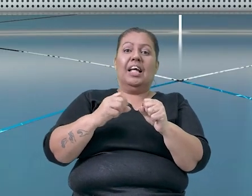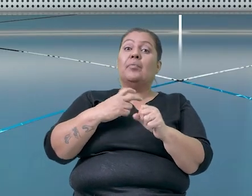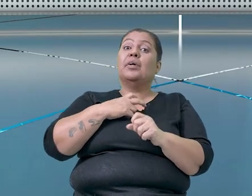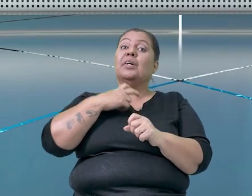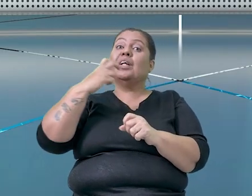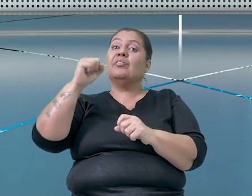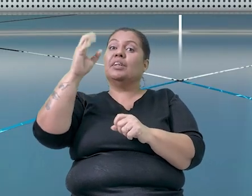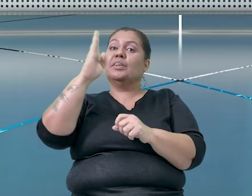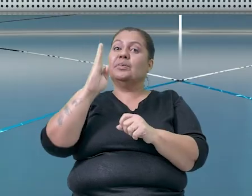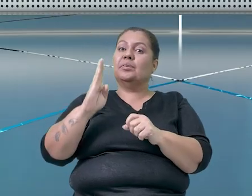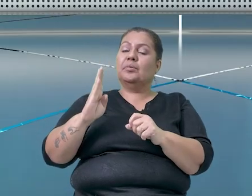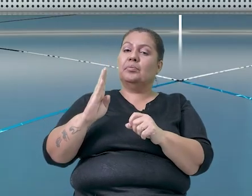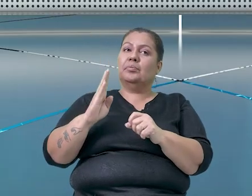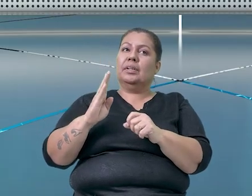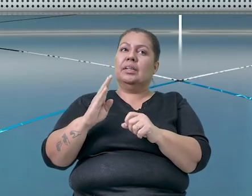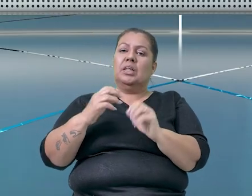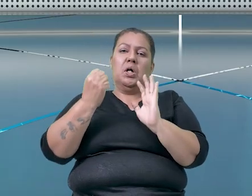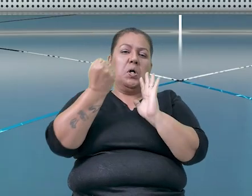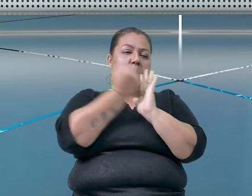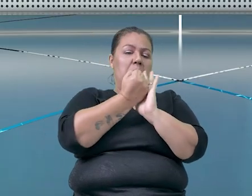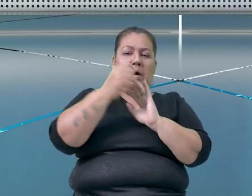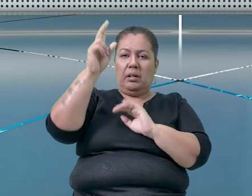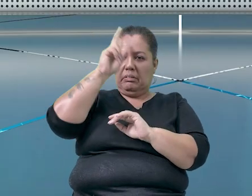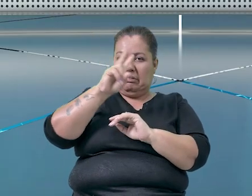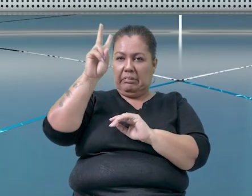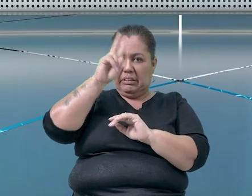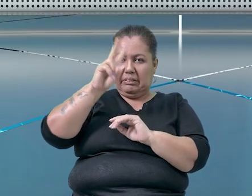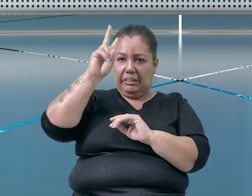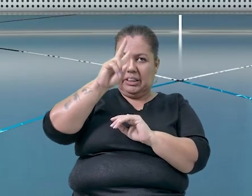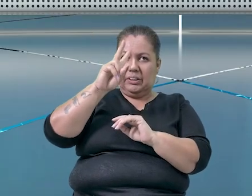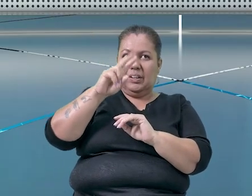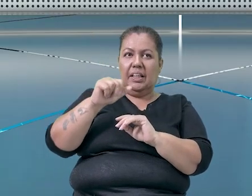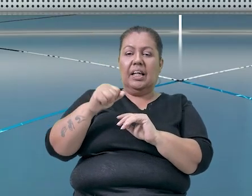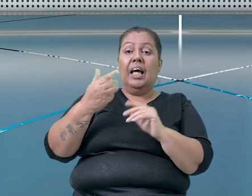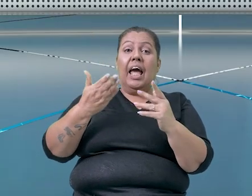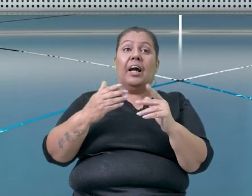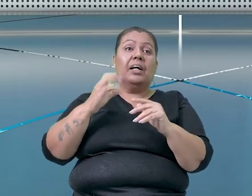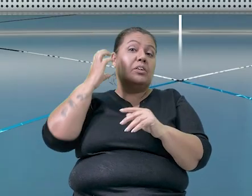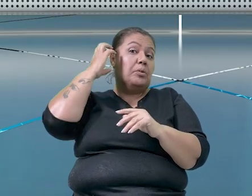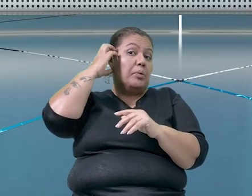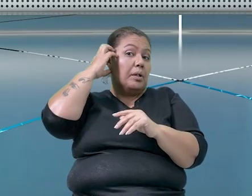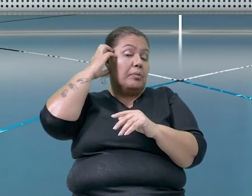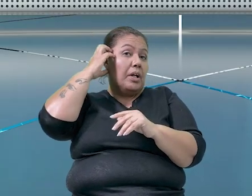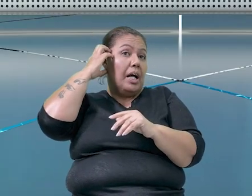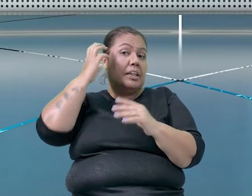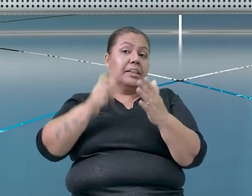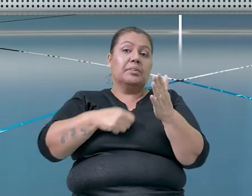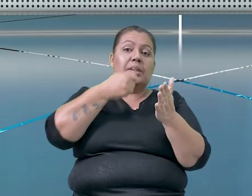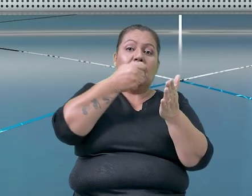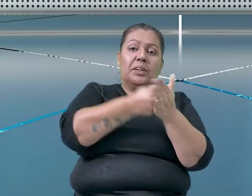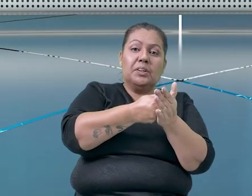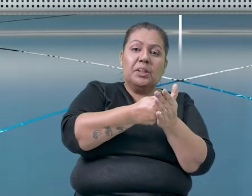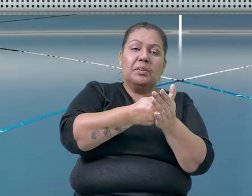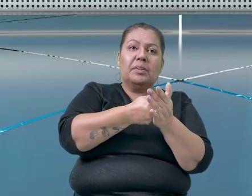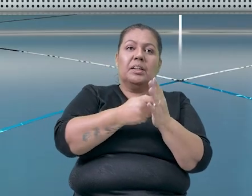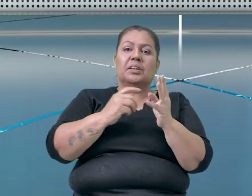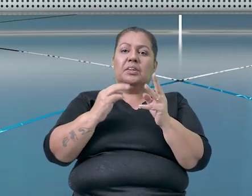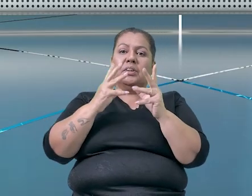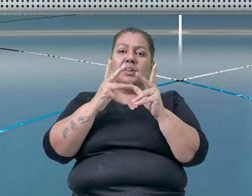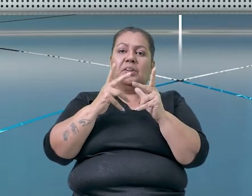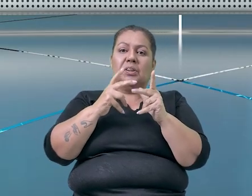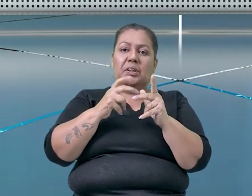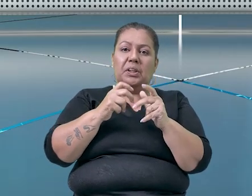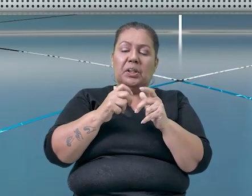Voz do Brasil. Um marco nessa história é o fato de o programa ser veiculado de forma obrigatória em todas